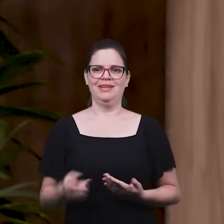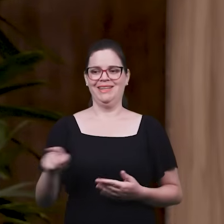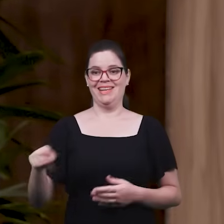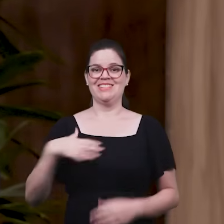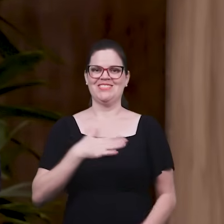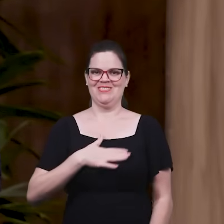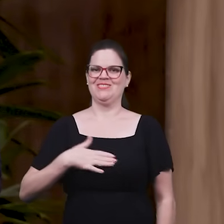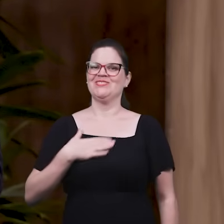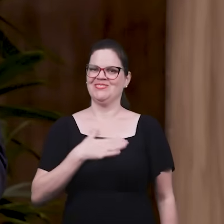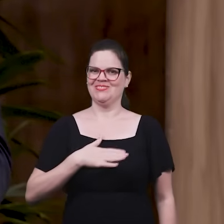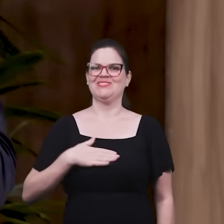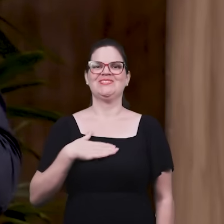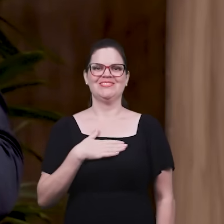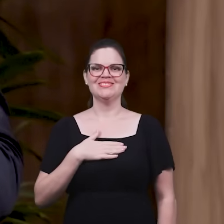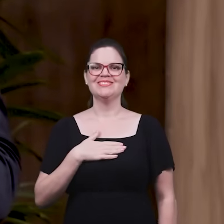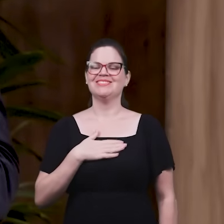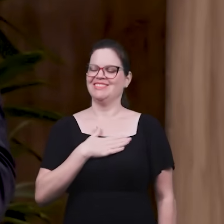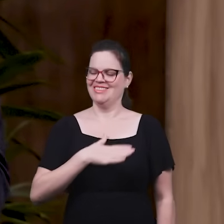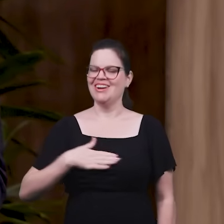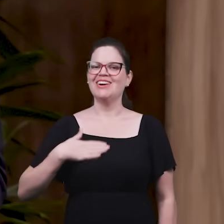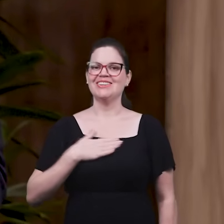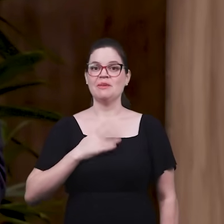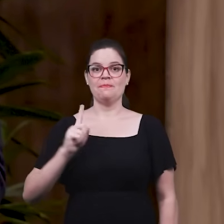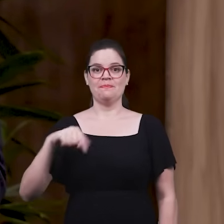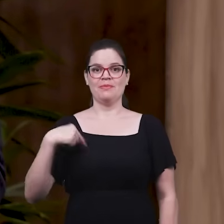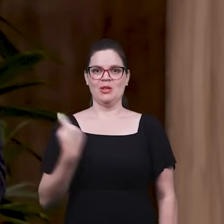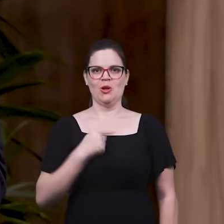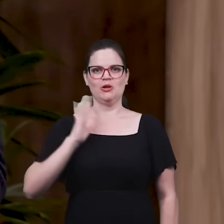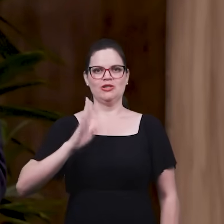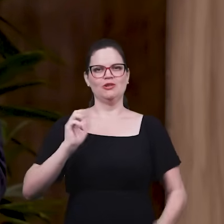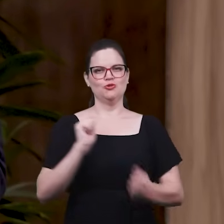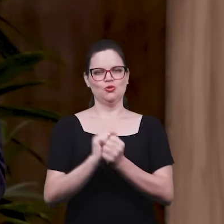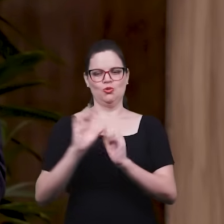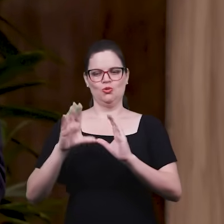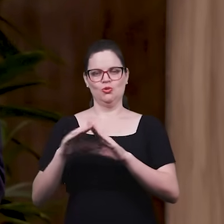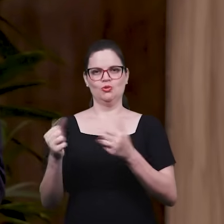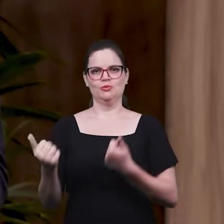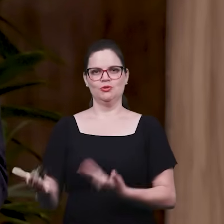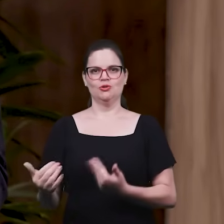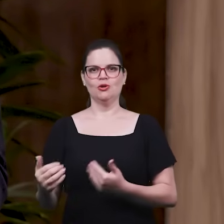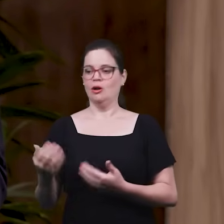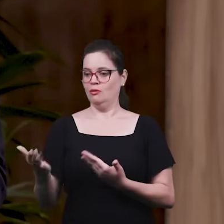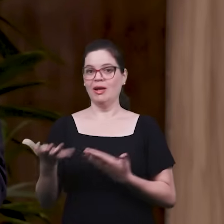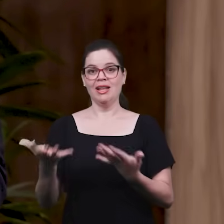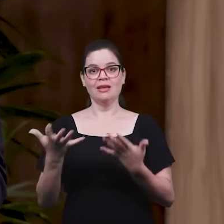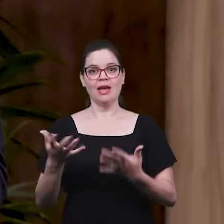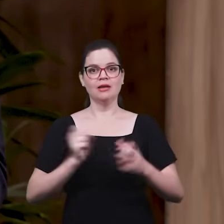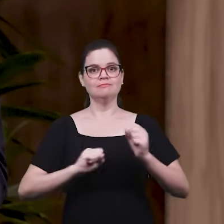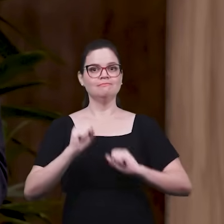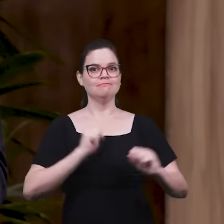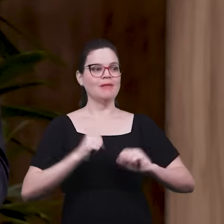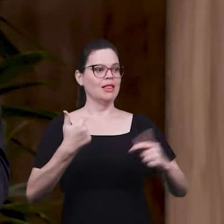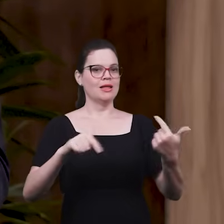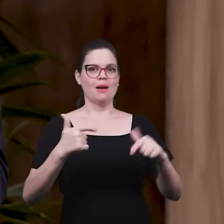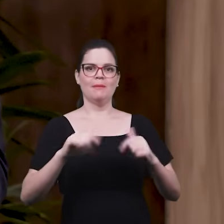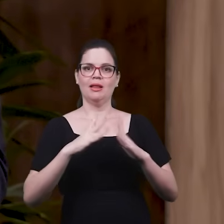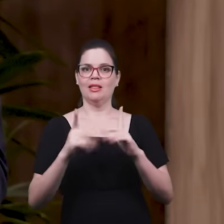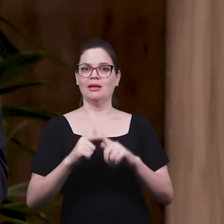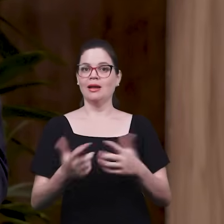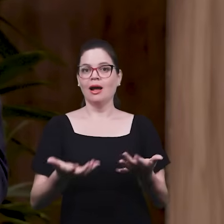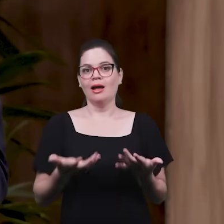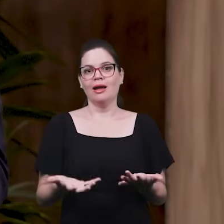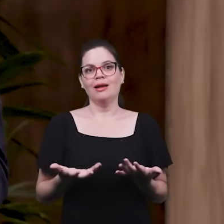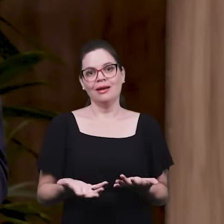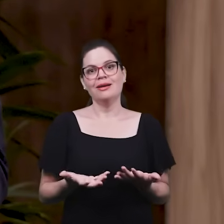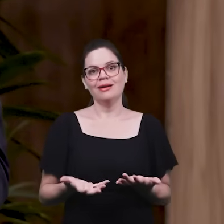gostam. Nós que estamos trabalhando com jovens há algum tempo, o jovem ele quer trabalhar ao Senhor. E no nosso meio nós